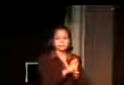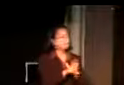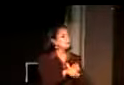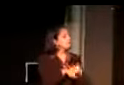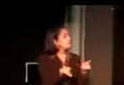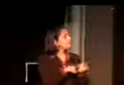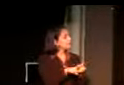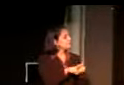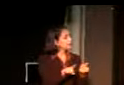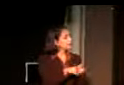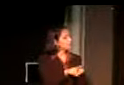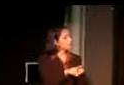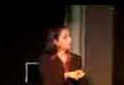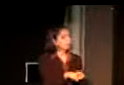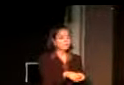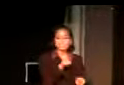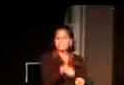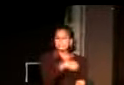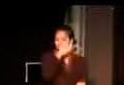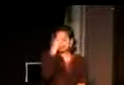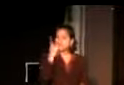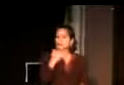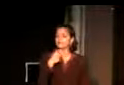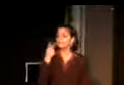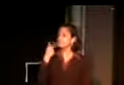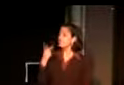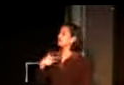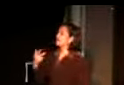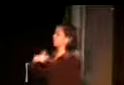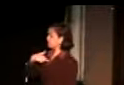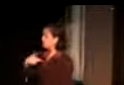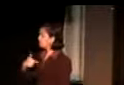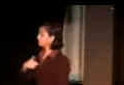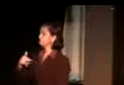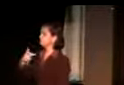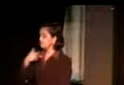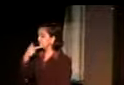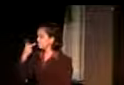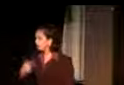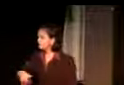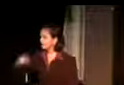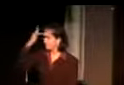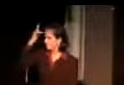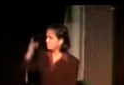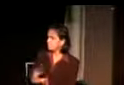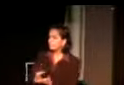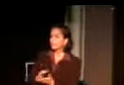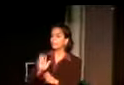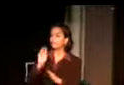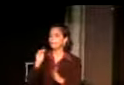eles professavam uma fé sem força prática uma fé anodina